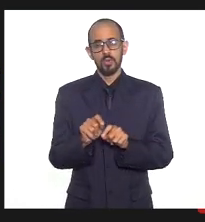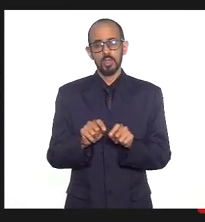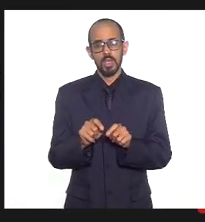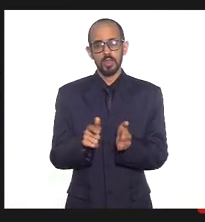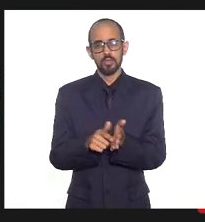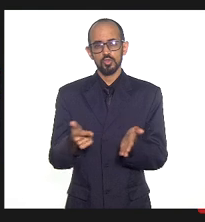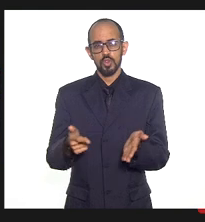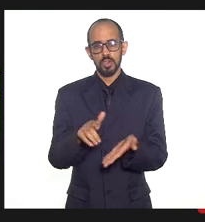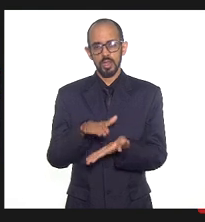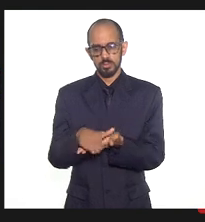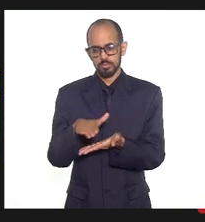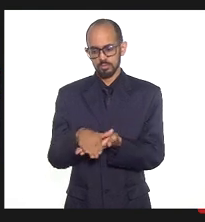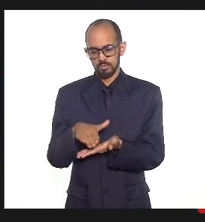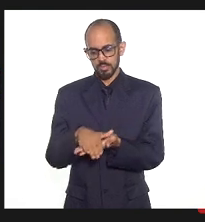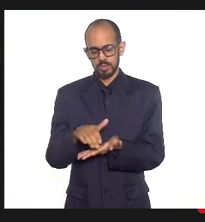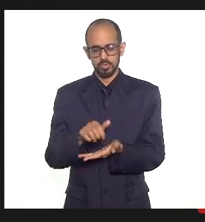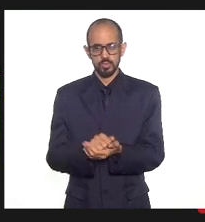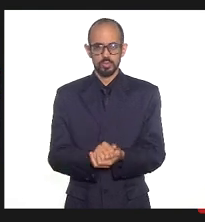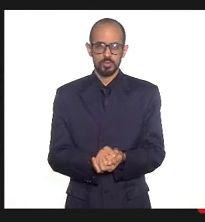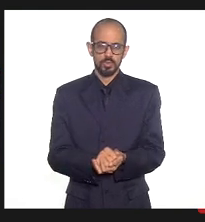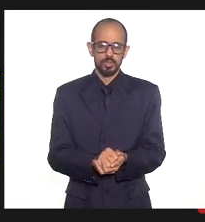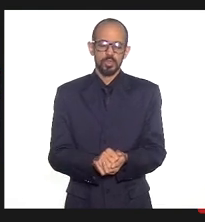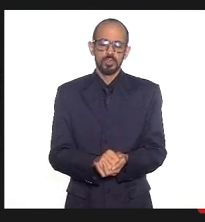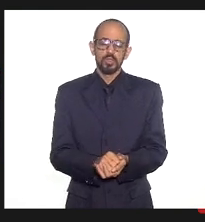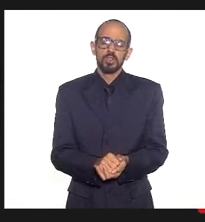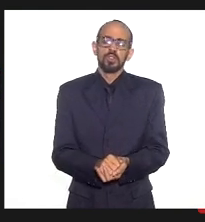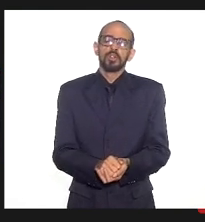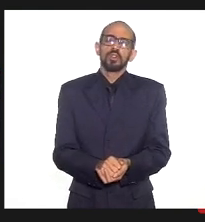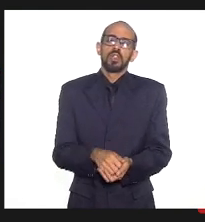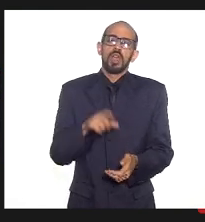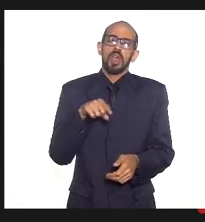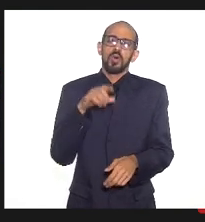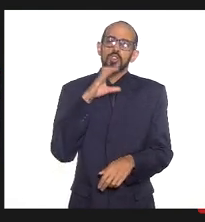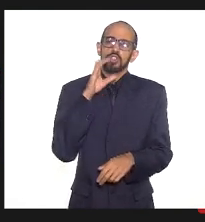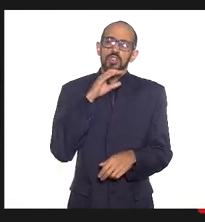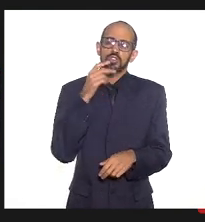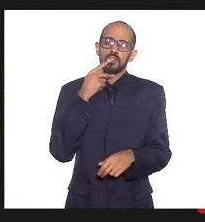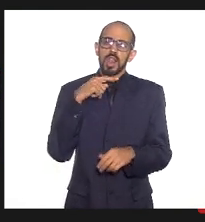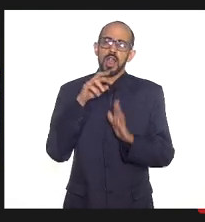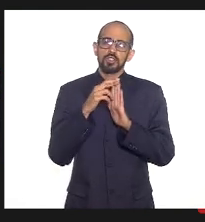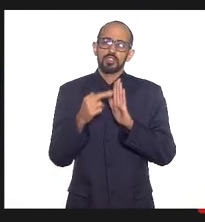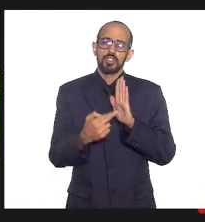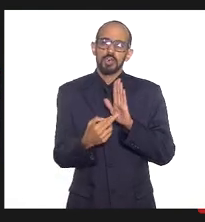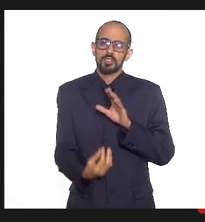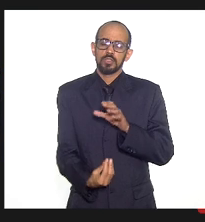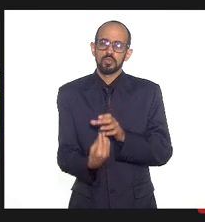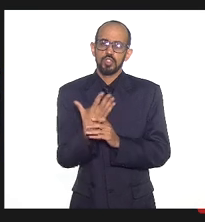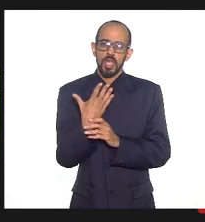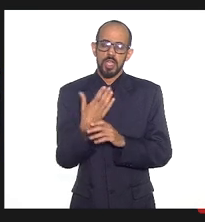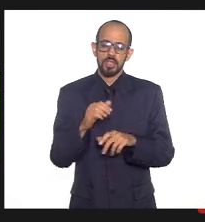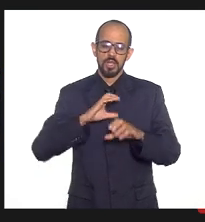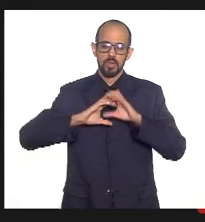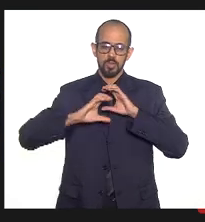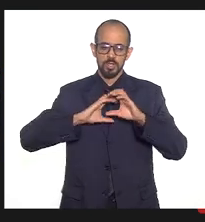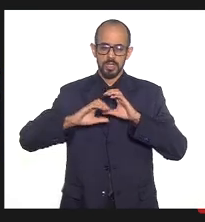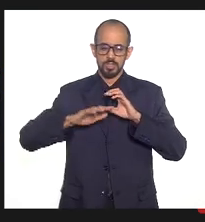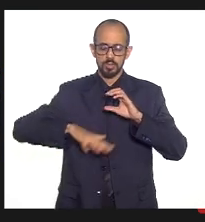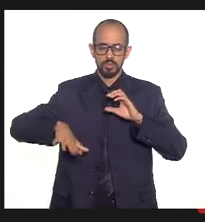impressos digitalmente. E é urgente falar em regulação desse ambiente da comunicação